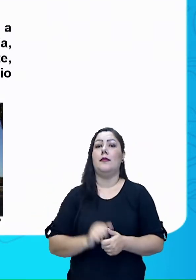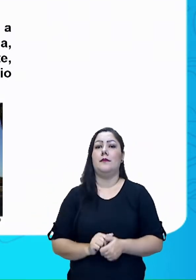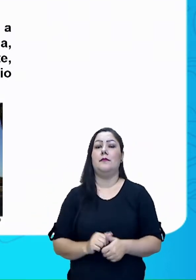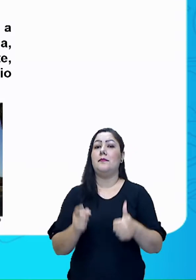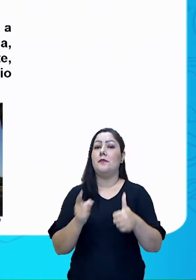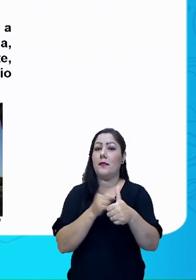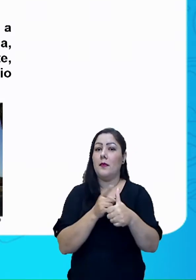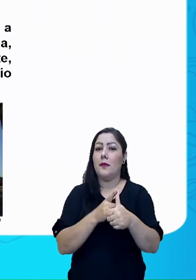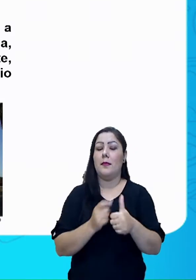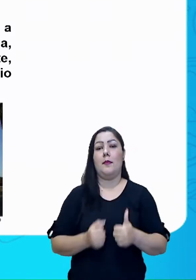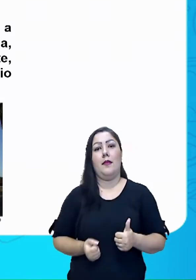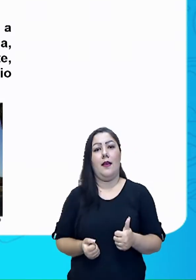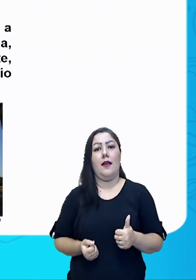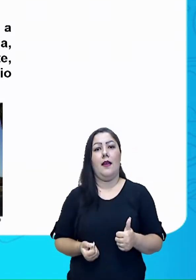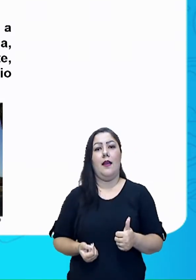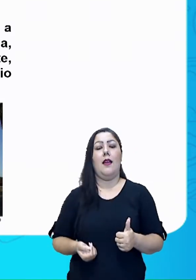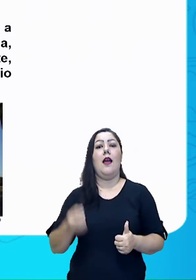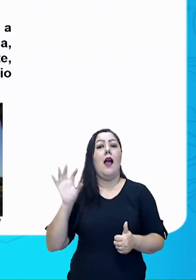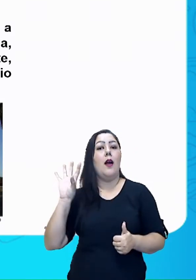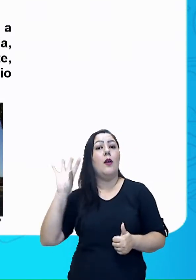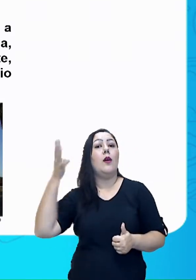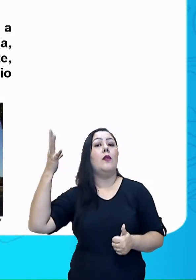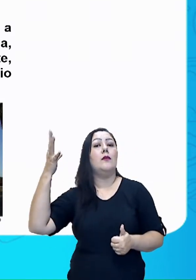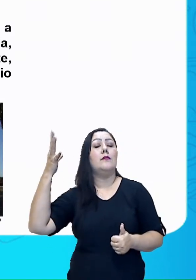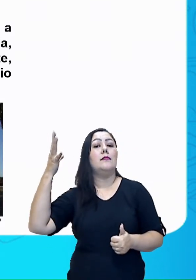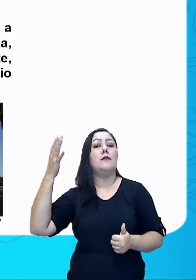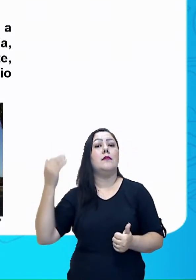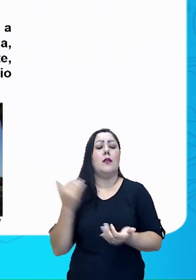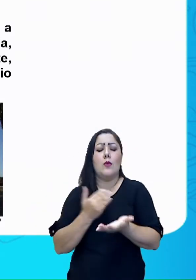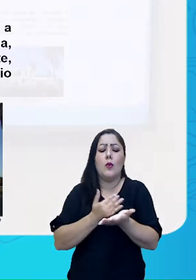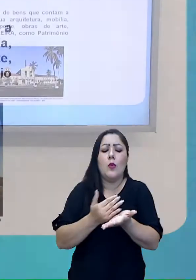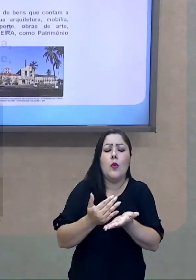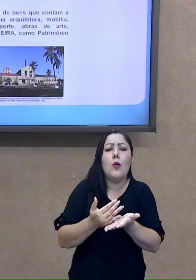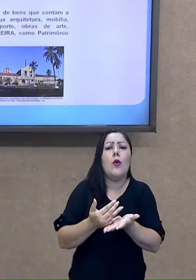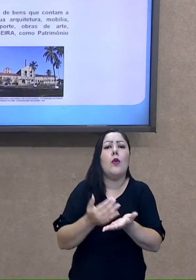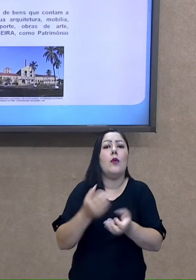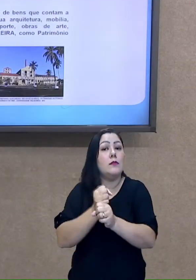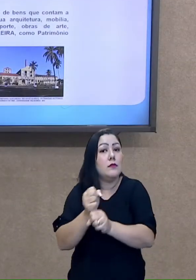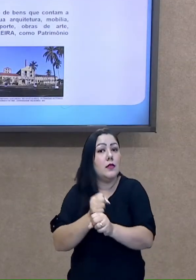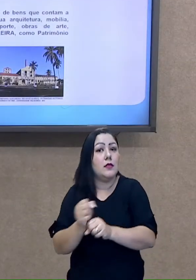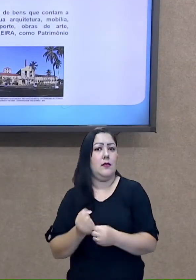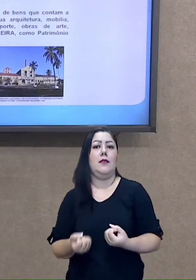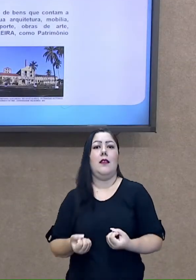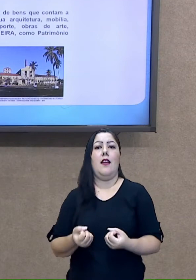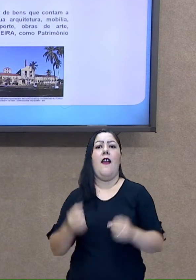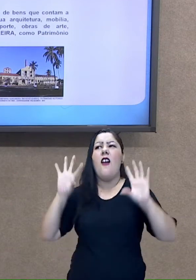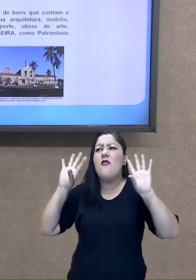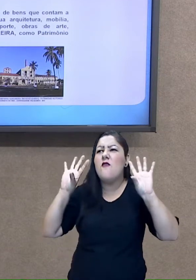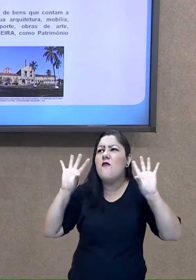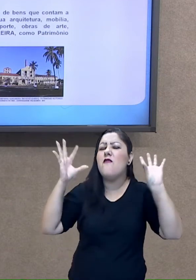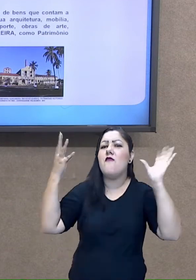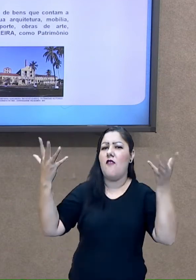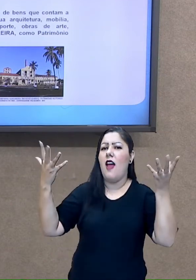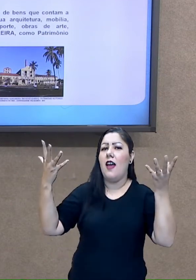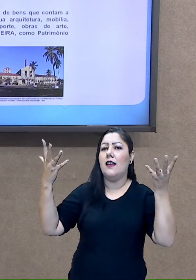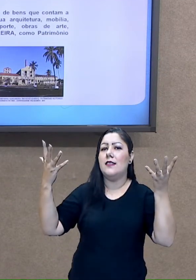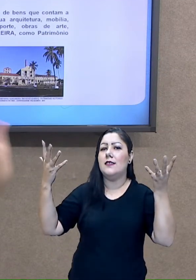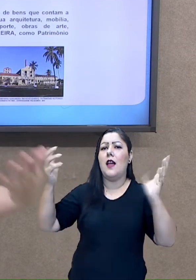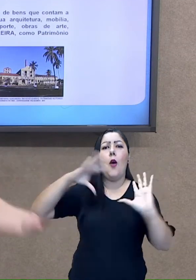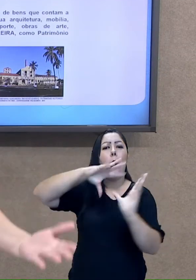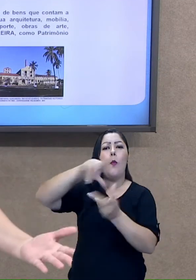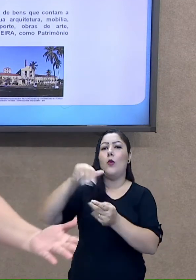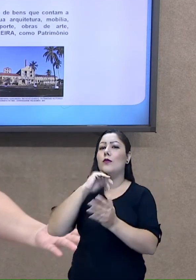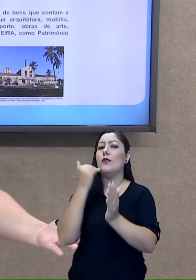Uma, aconteceu no início do ano. Nós somos conhecidos mundialmente por conta desta festa. Que festa é essa?